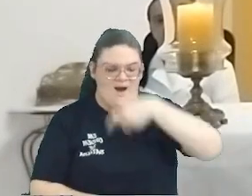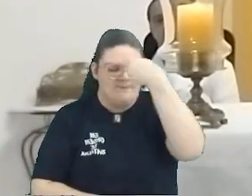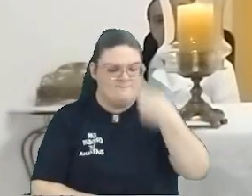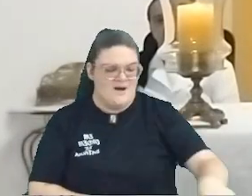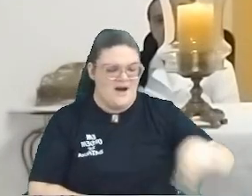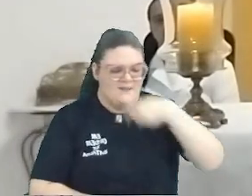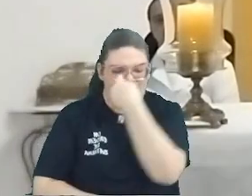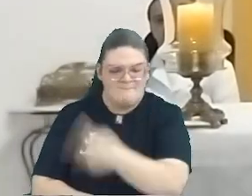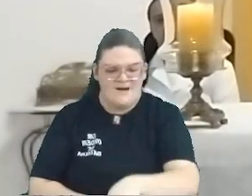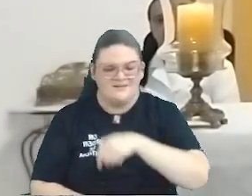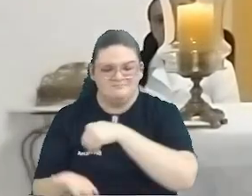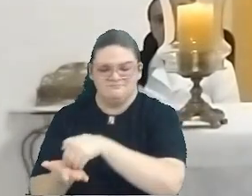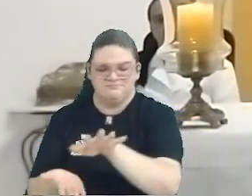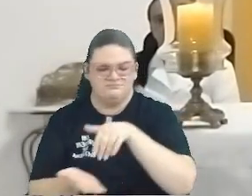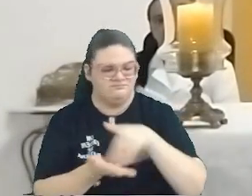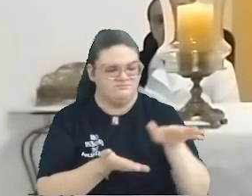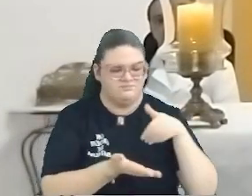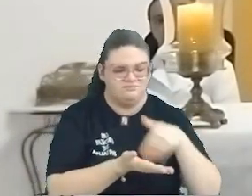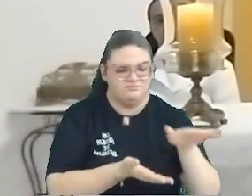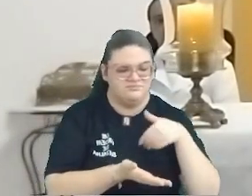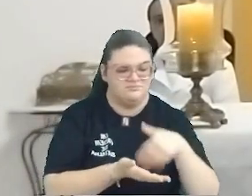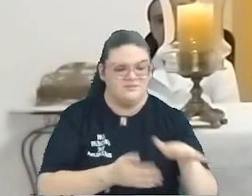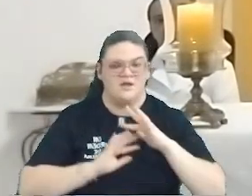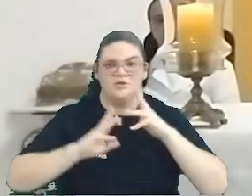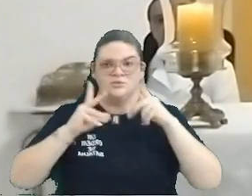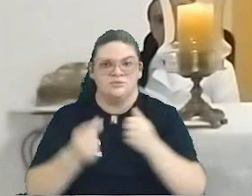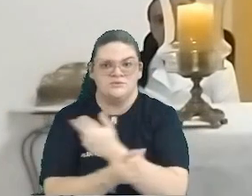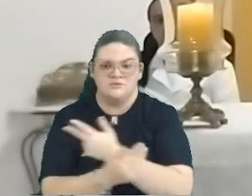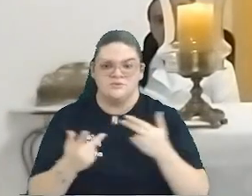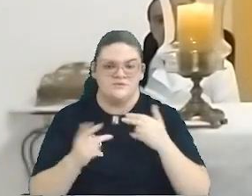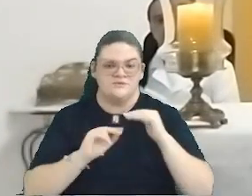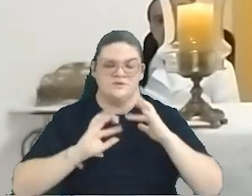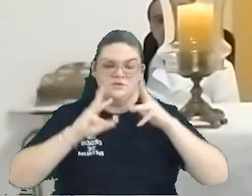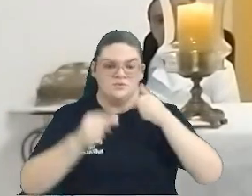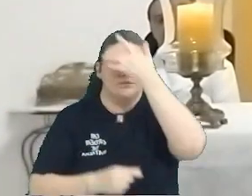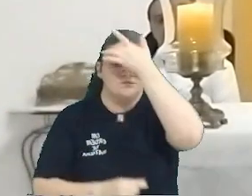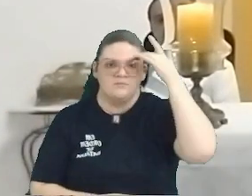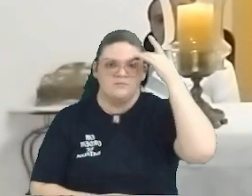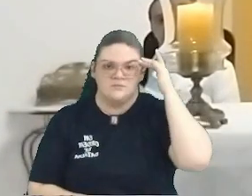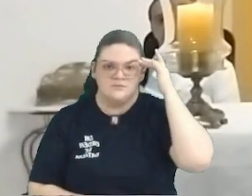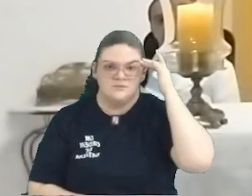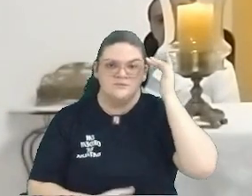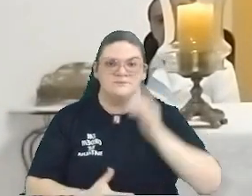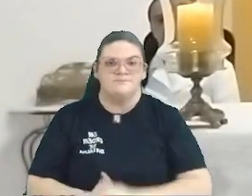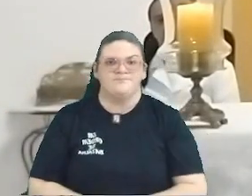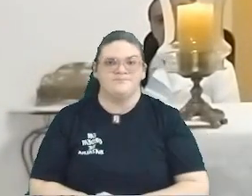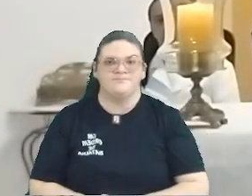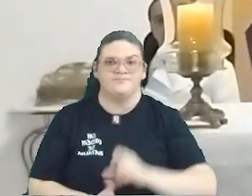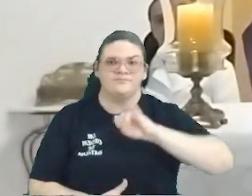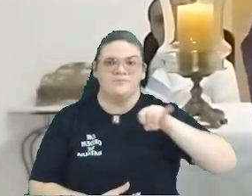derrubando tudo e todos. Os judeus, especialmente as